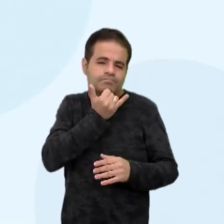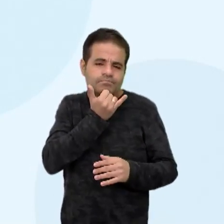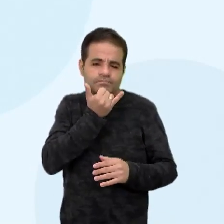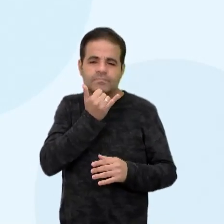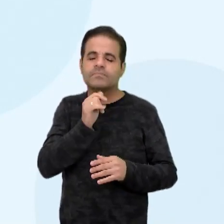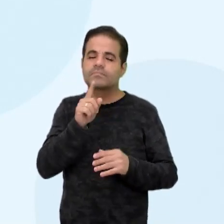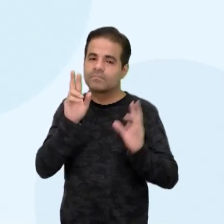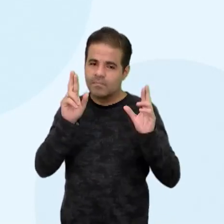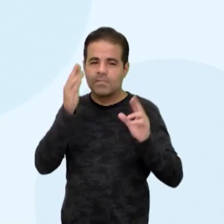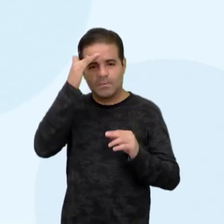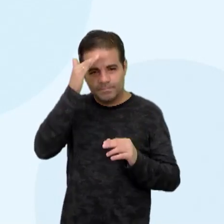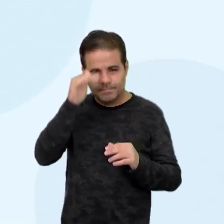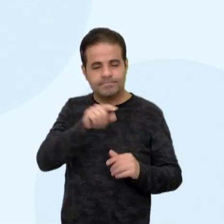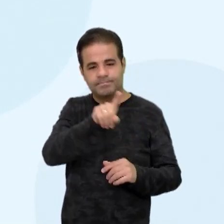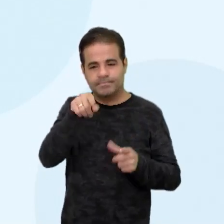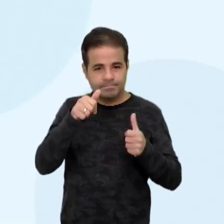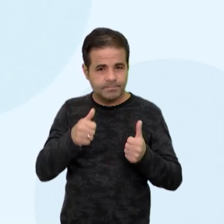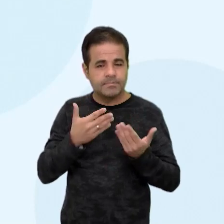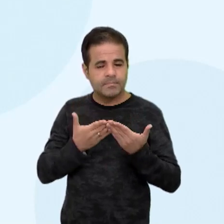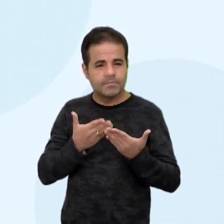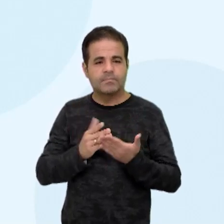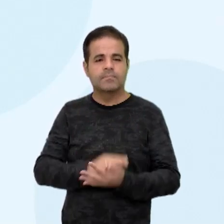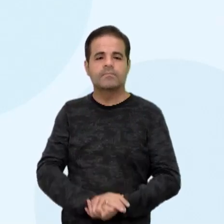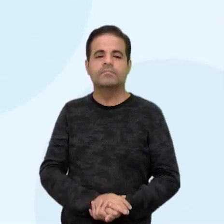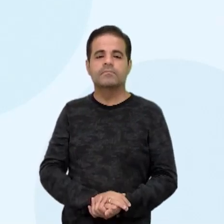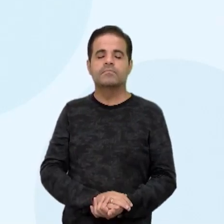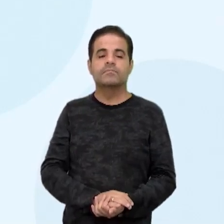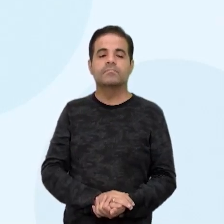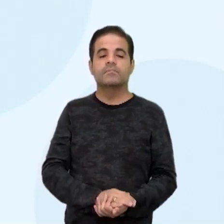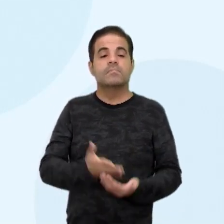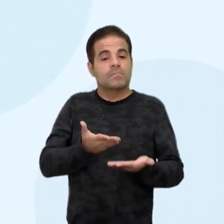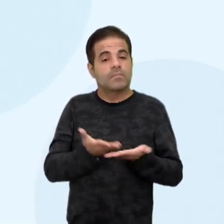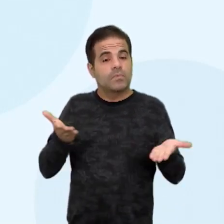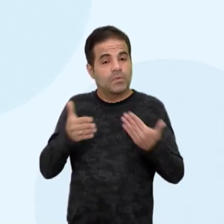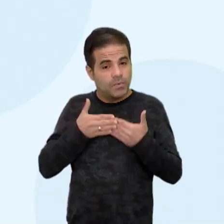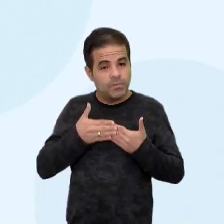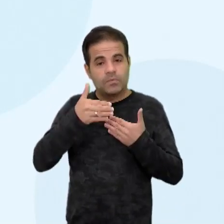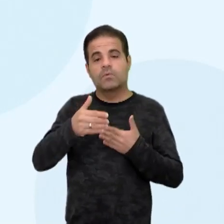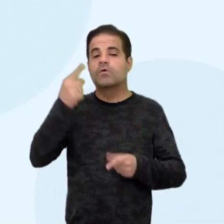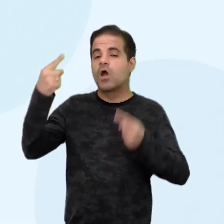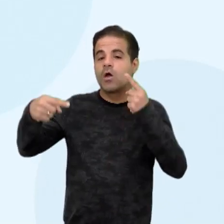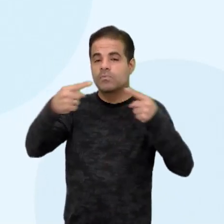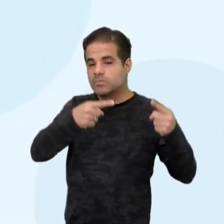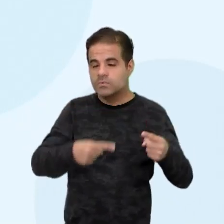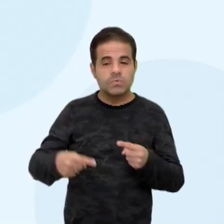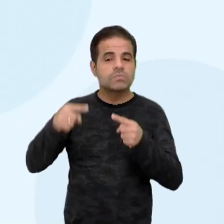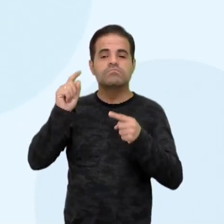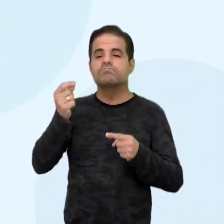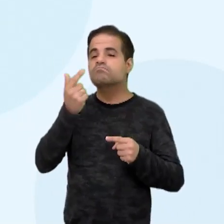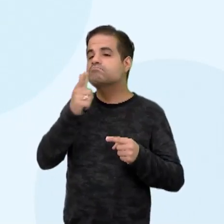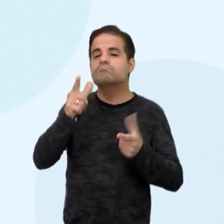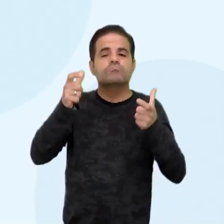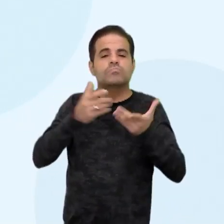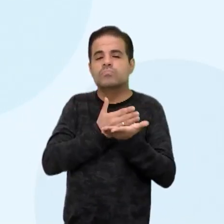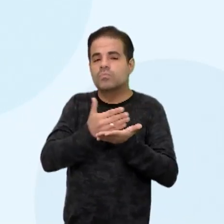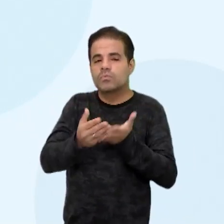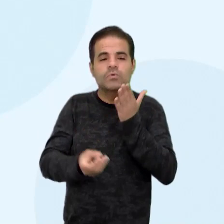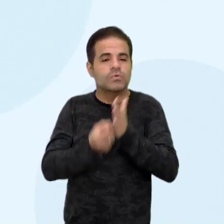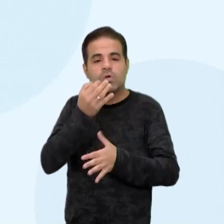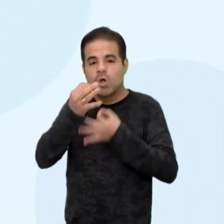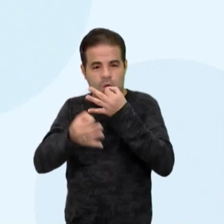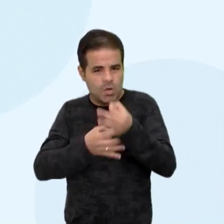eu espero que vocês compreendam, tá? A partir da aula de hoje, vamos debater os indícios de onde e como surgem